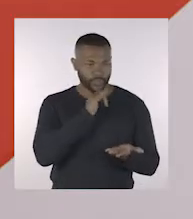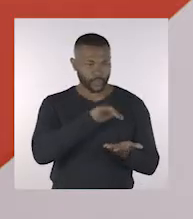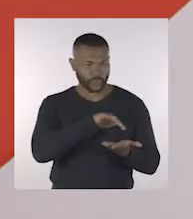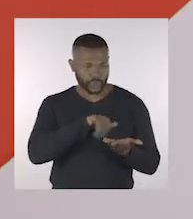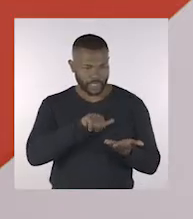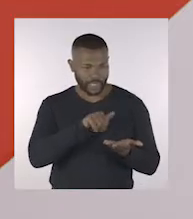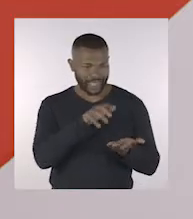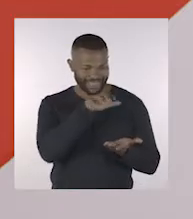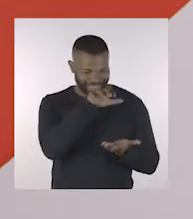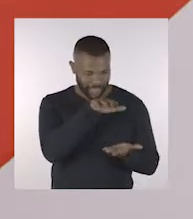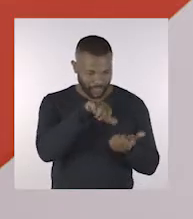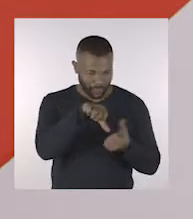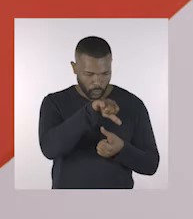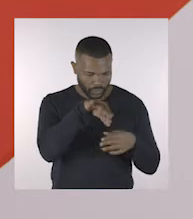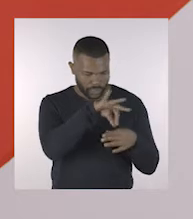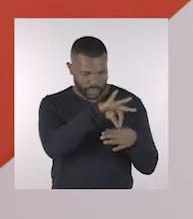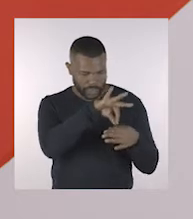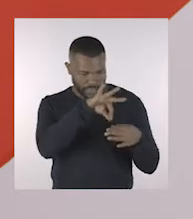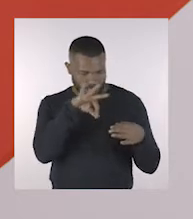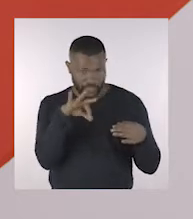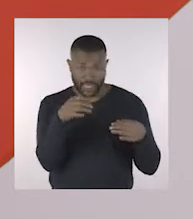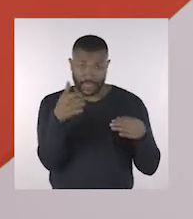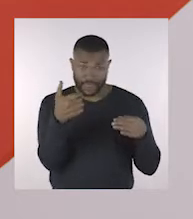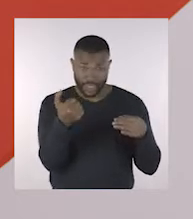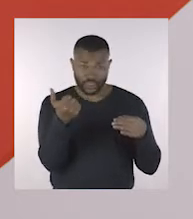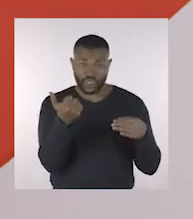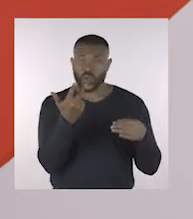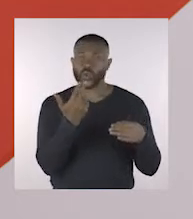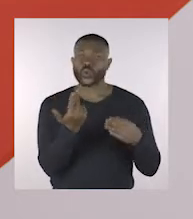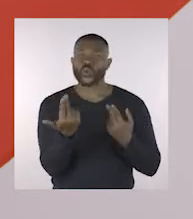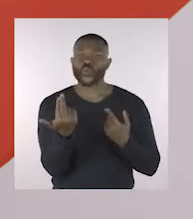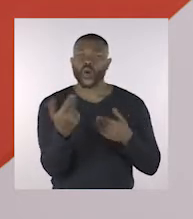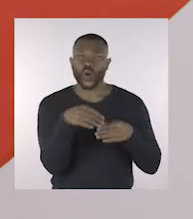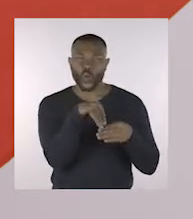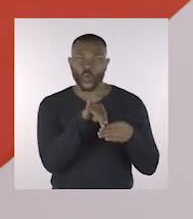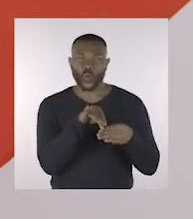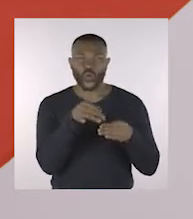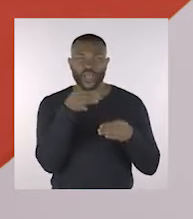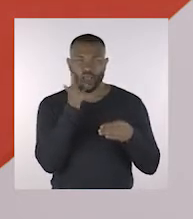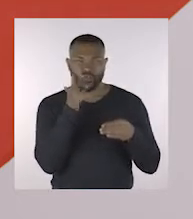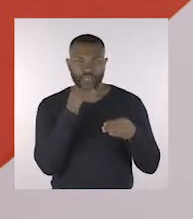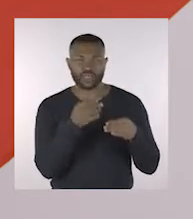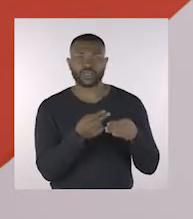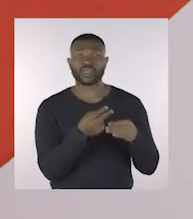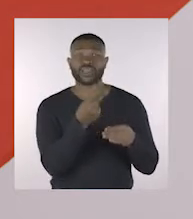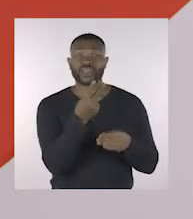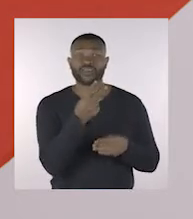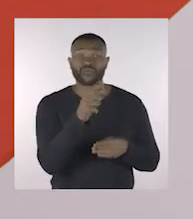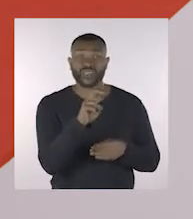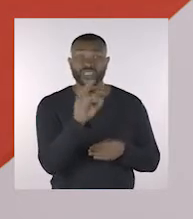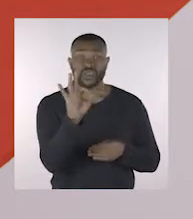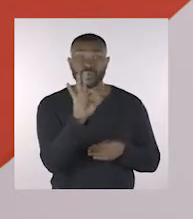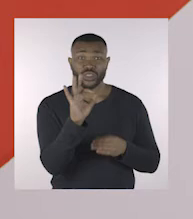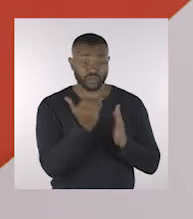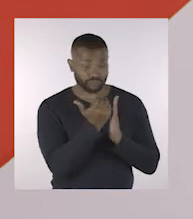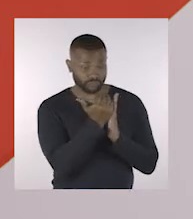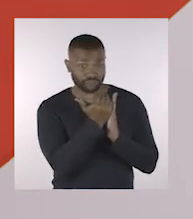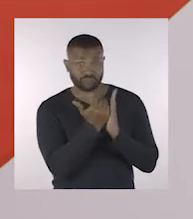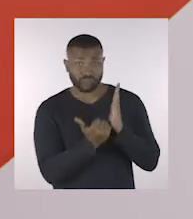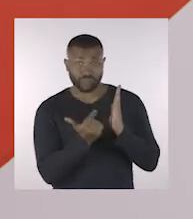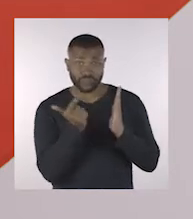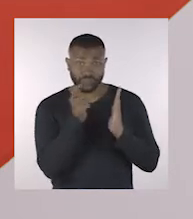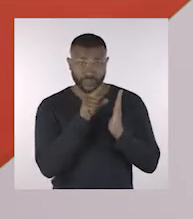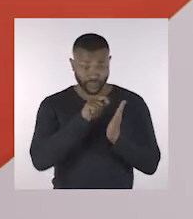se eu tirar essa lata e colocar o sachê que a como aquele saco de café Nec 25 reduziu 25%